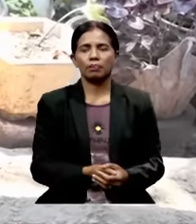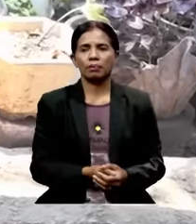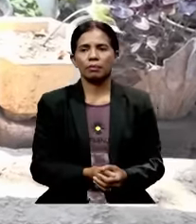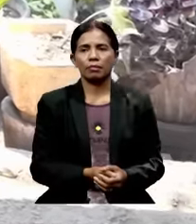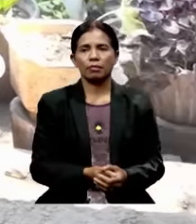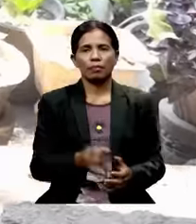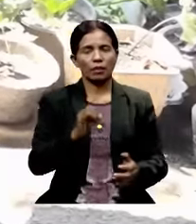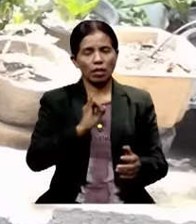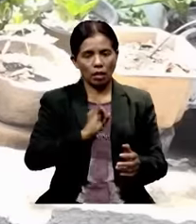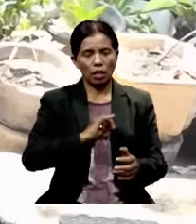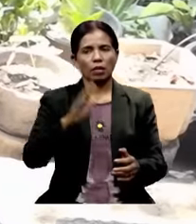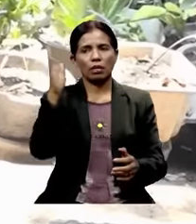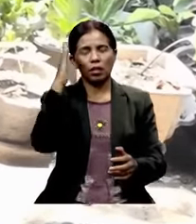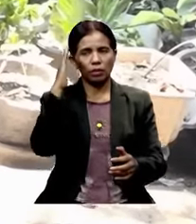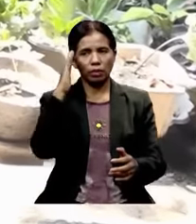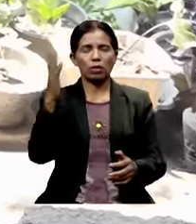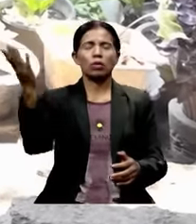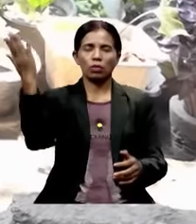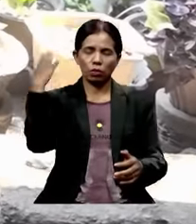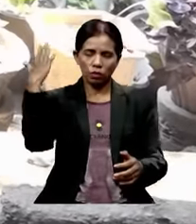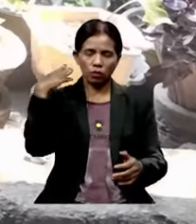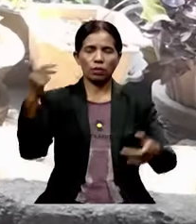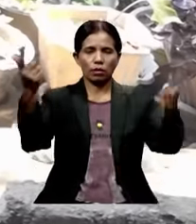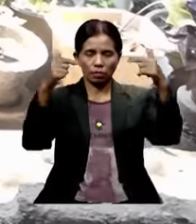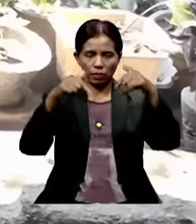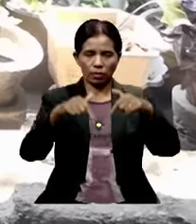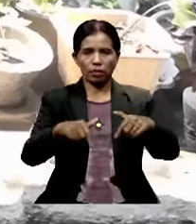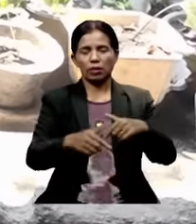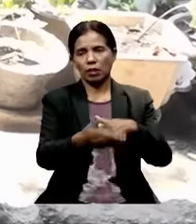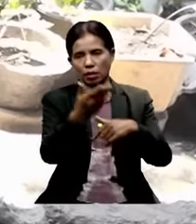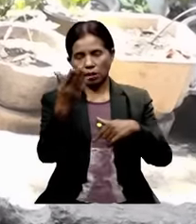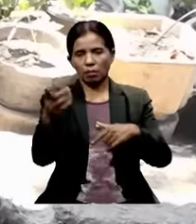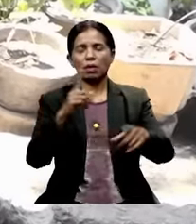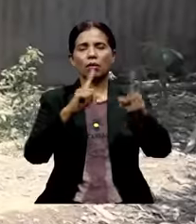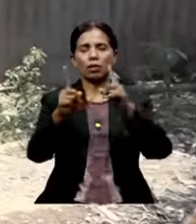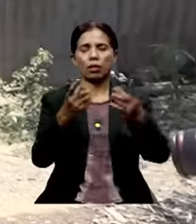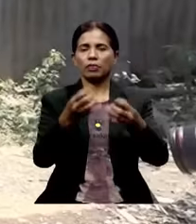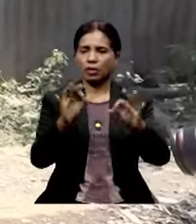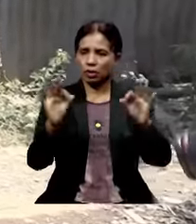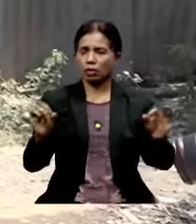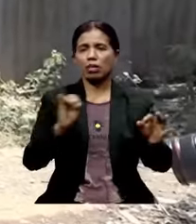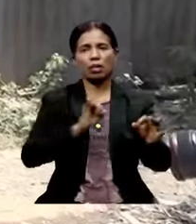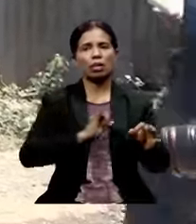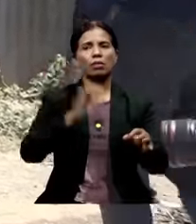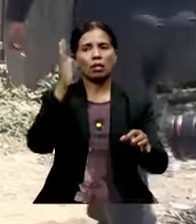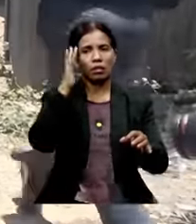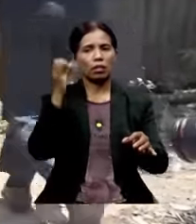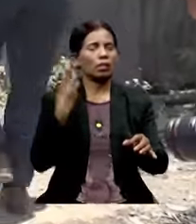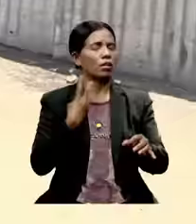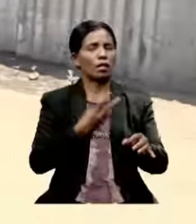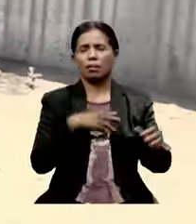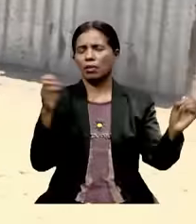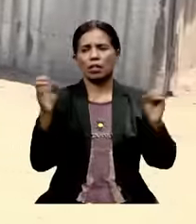Hau hatene, ba de uluk mai diola, imi balu ne splika diola, hau hatene. Ami la hiru